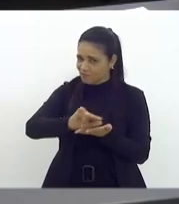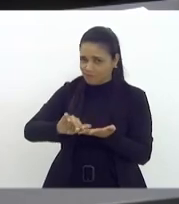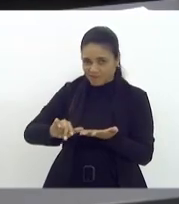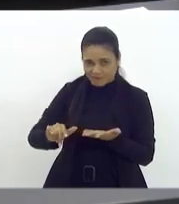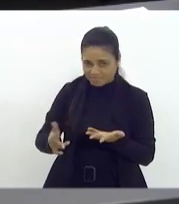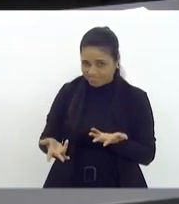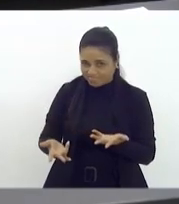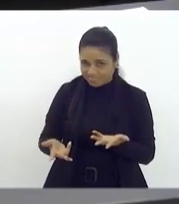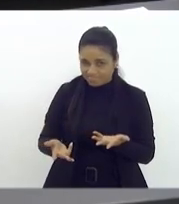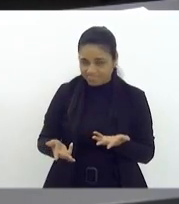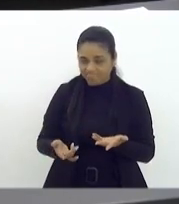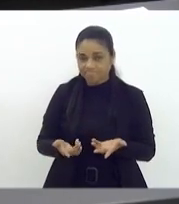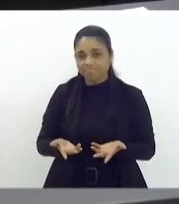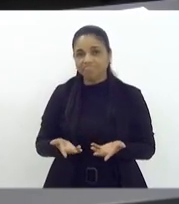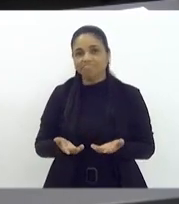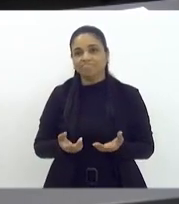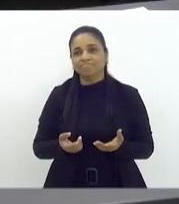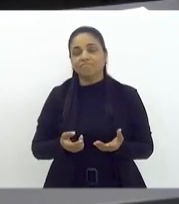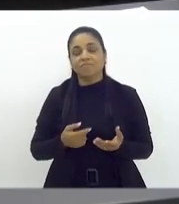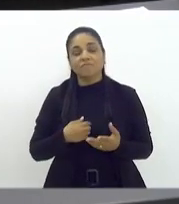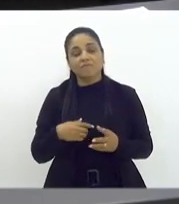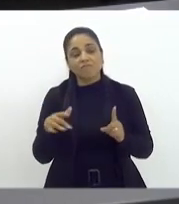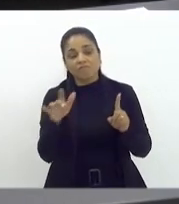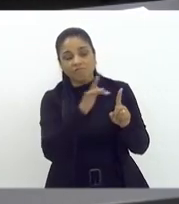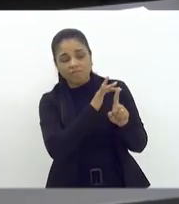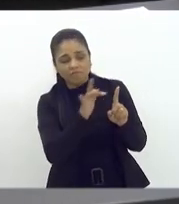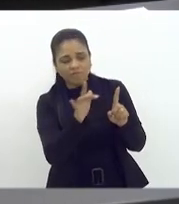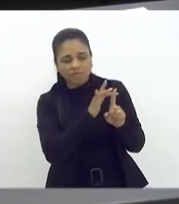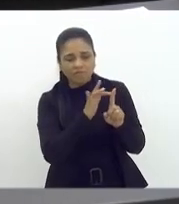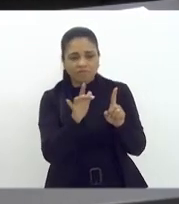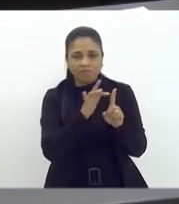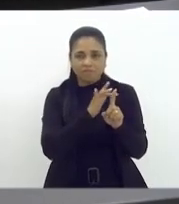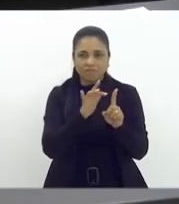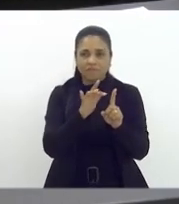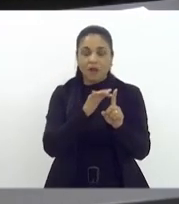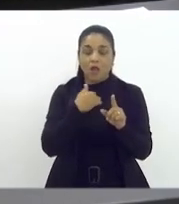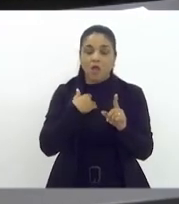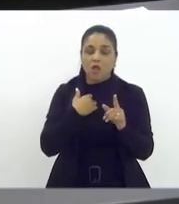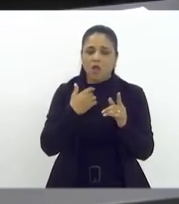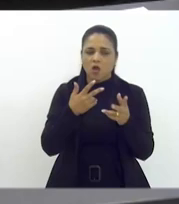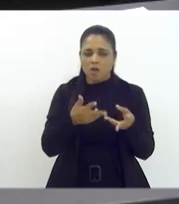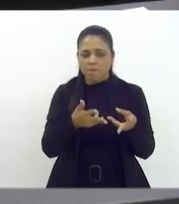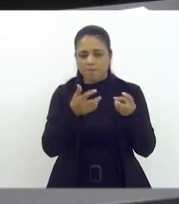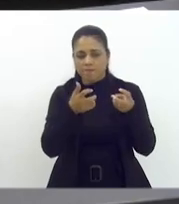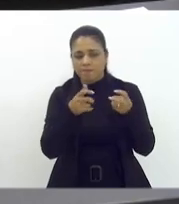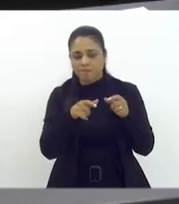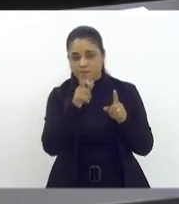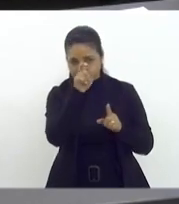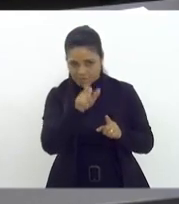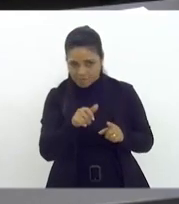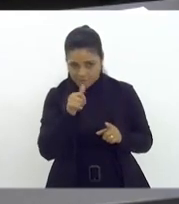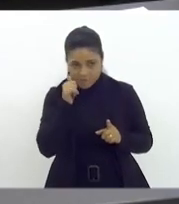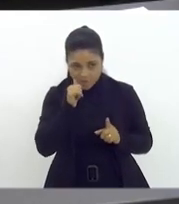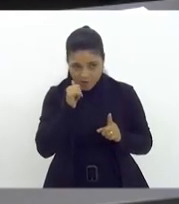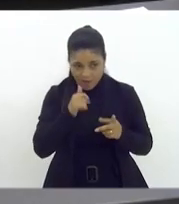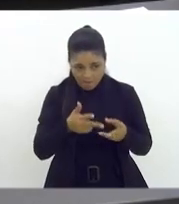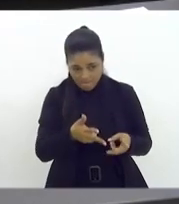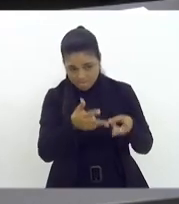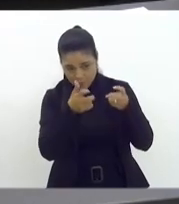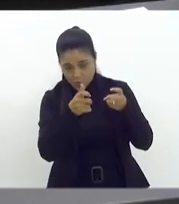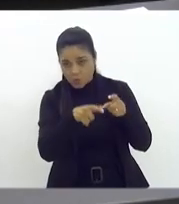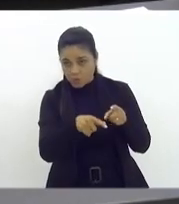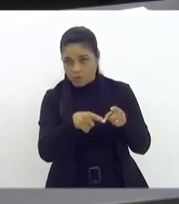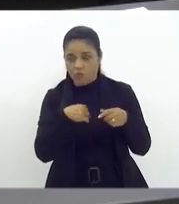motivos as vítimas observaram e aí eu gostaria de fazer um paralelo porque aqui eu penso quando